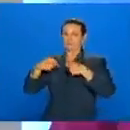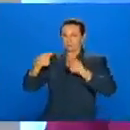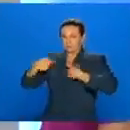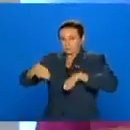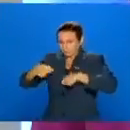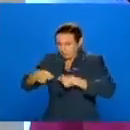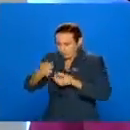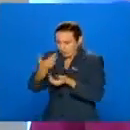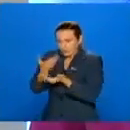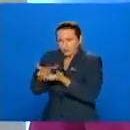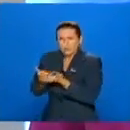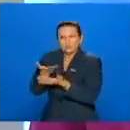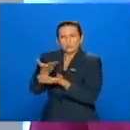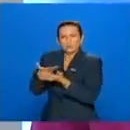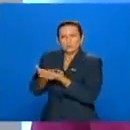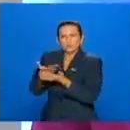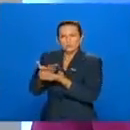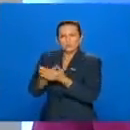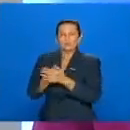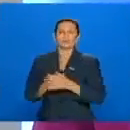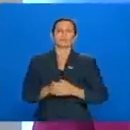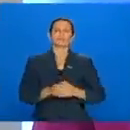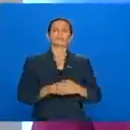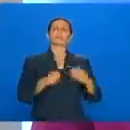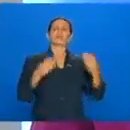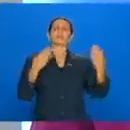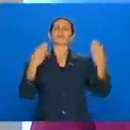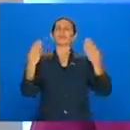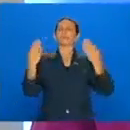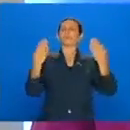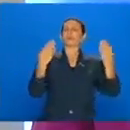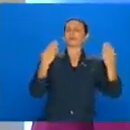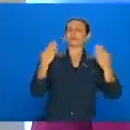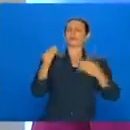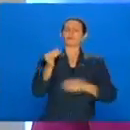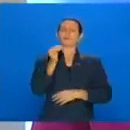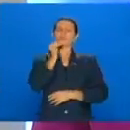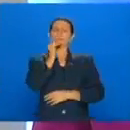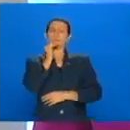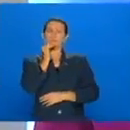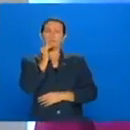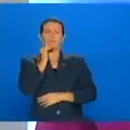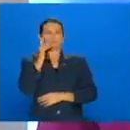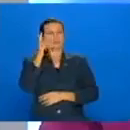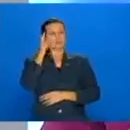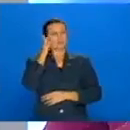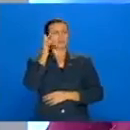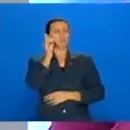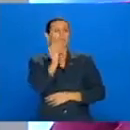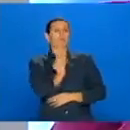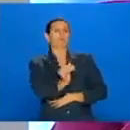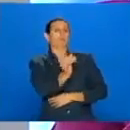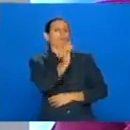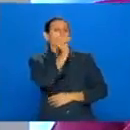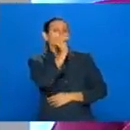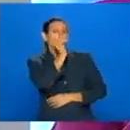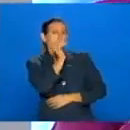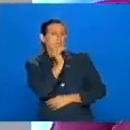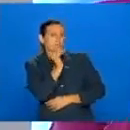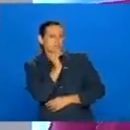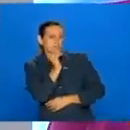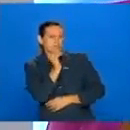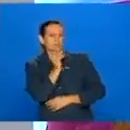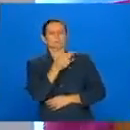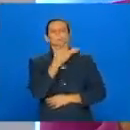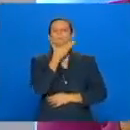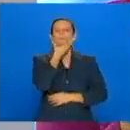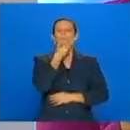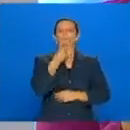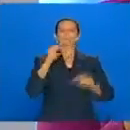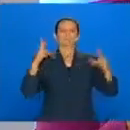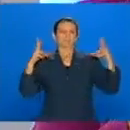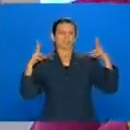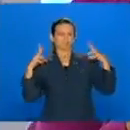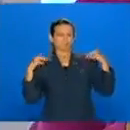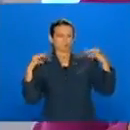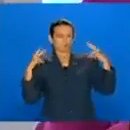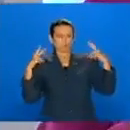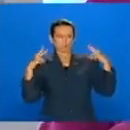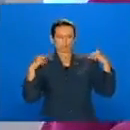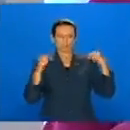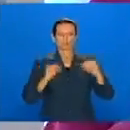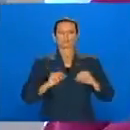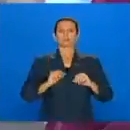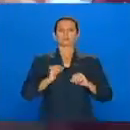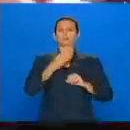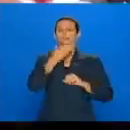Bom, fazendo uma analogia, é como se nós pudéssemos pensar a questão entre o motorista e o mecânico.